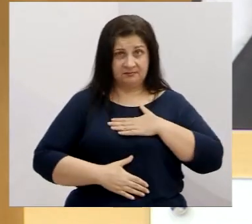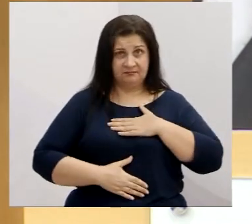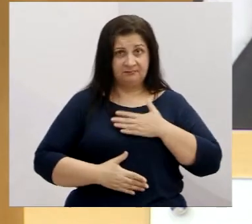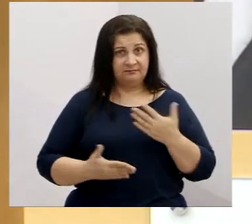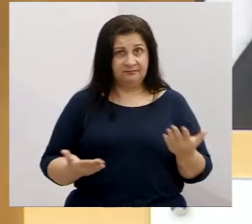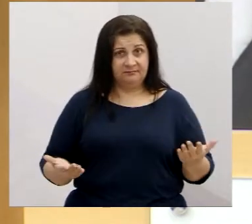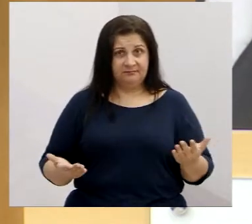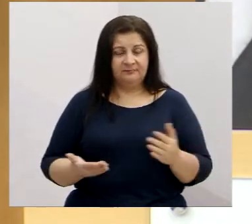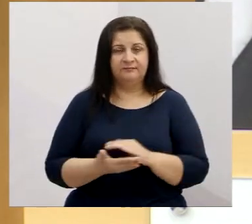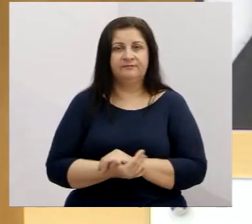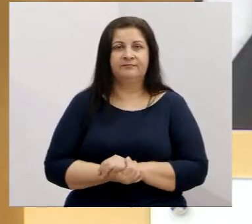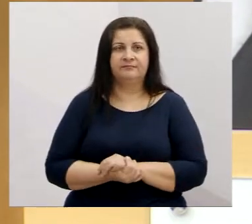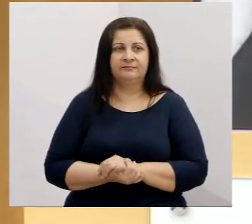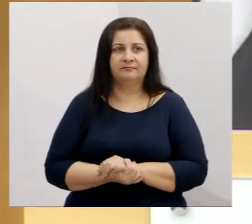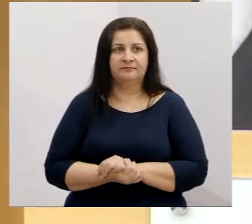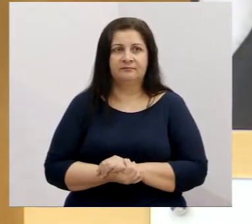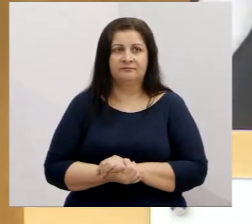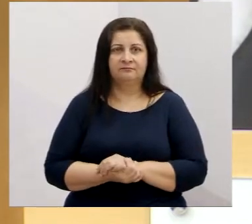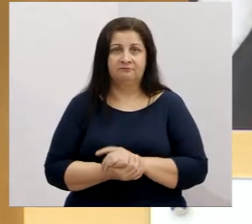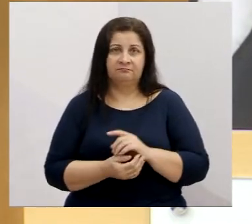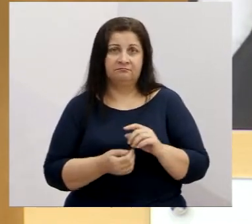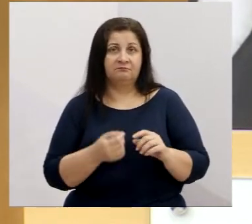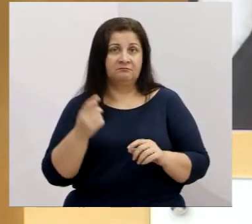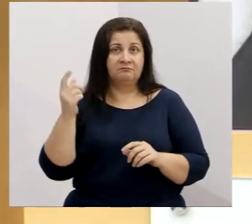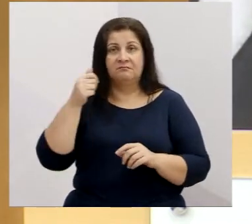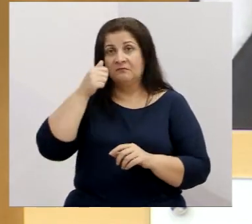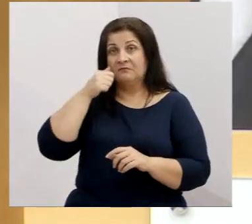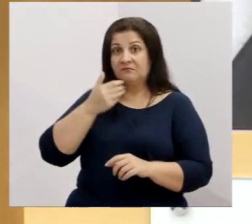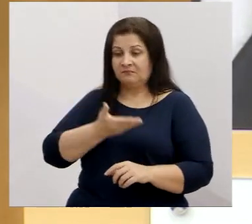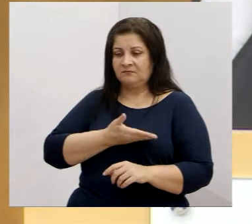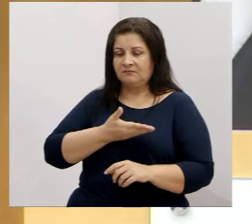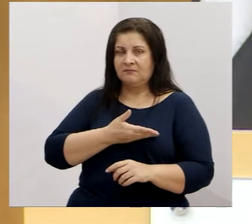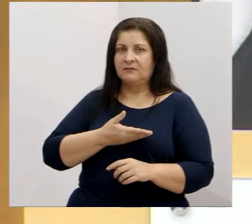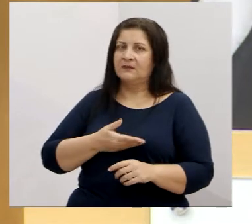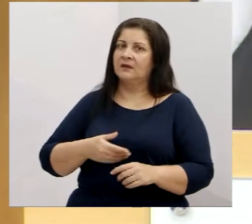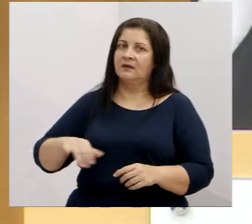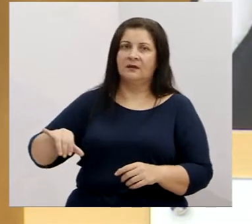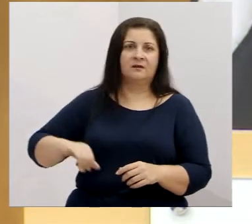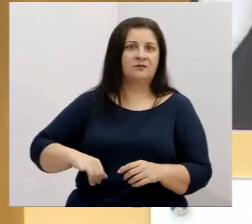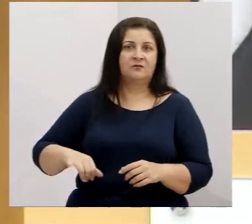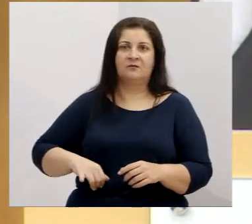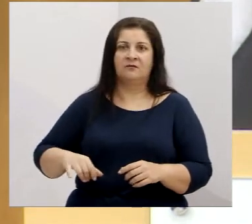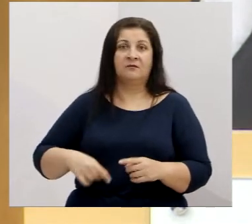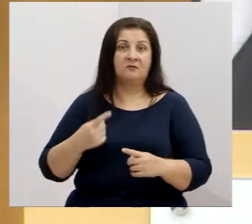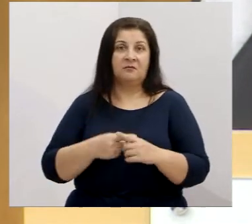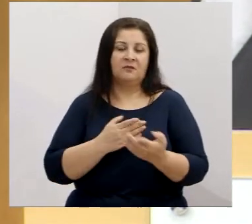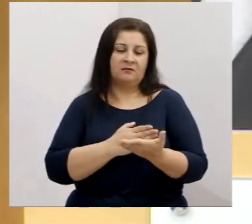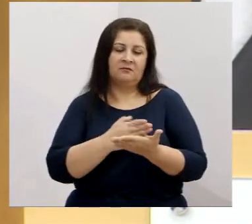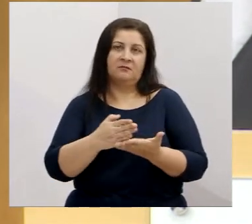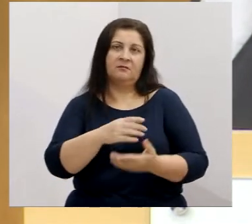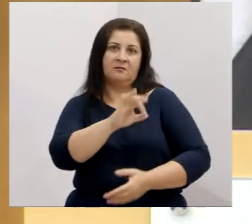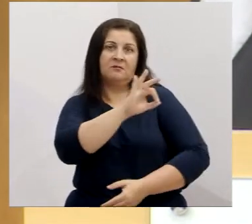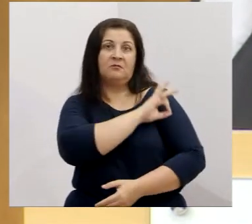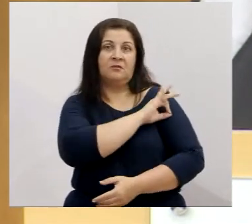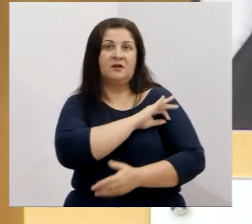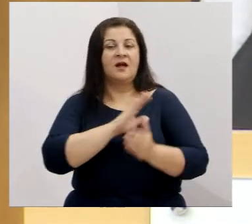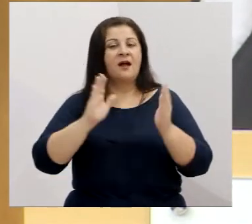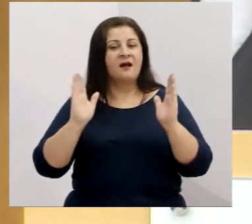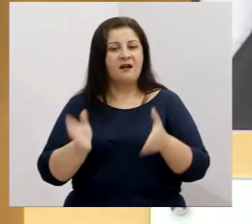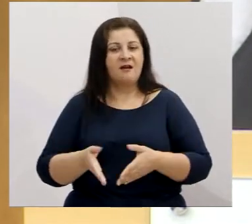é Priscila que sofreu tanto aí quando entrou para GCM e agora sim depois de tanta luta